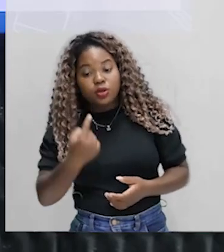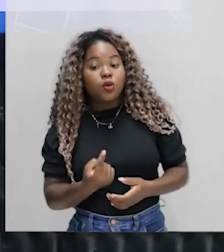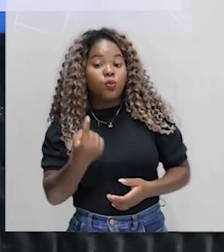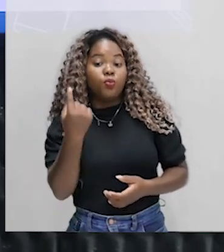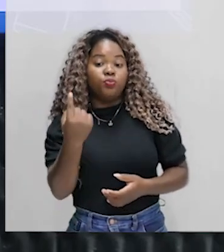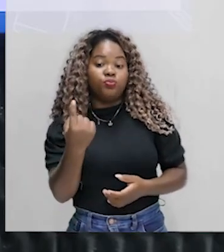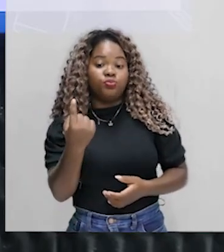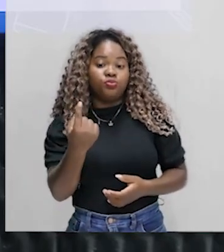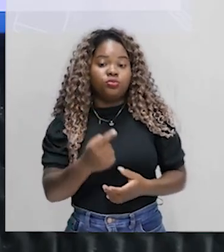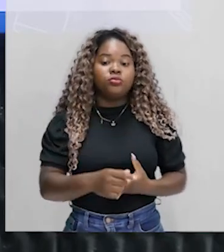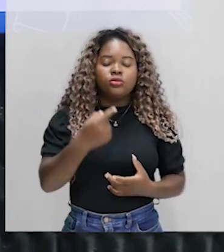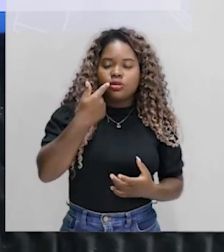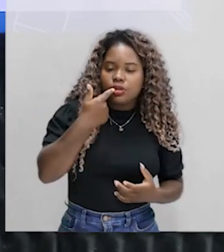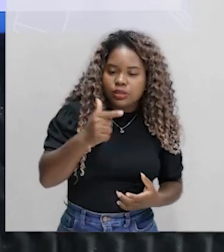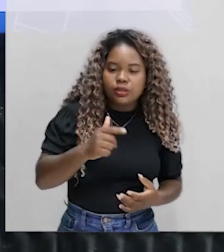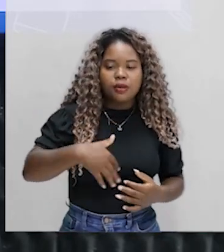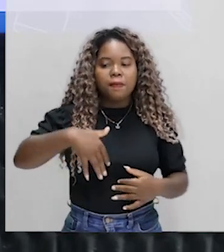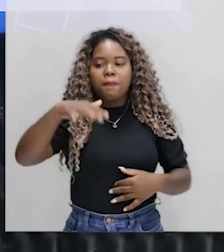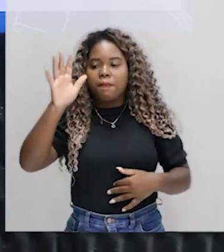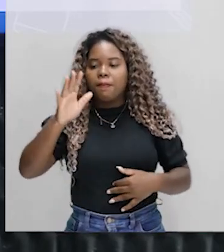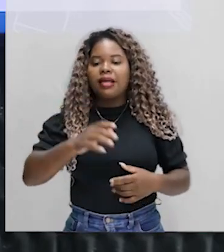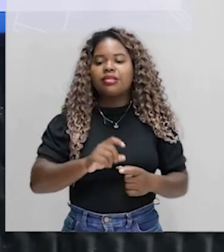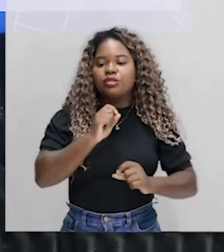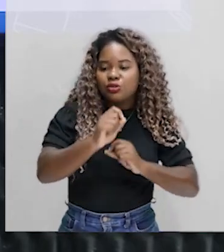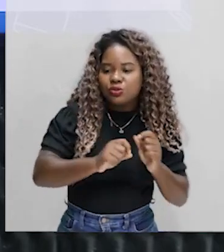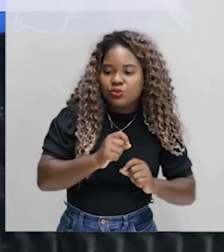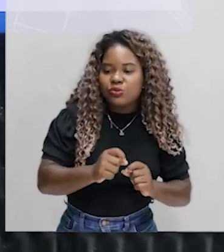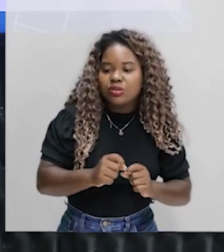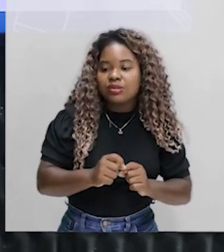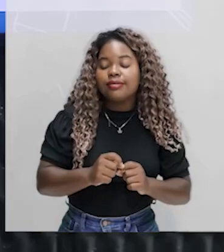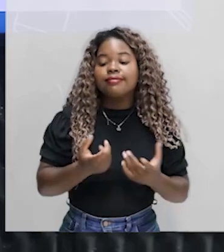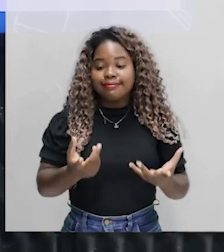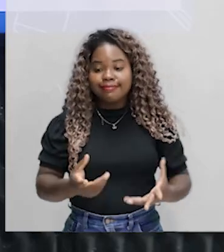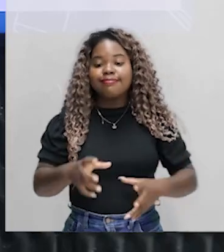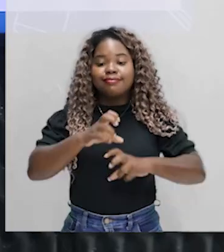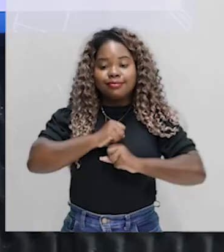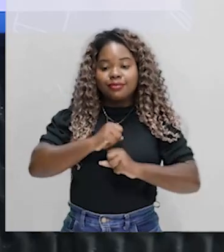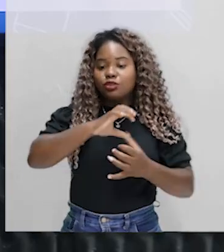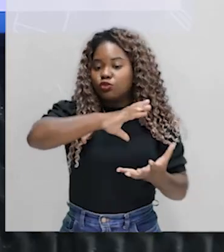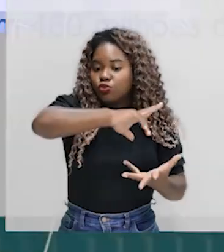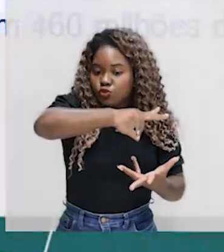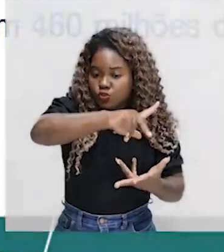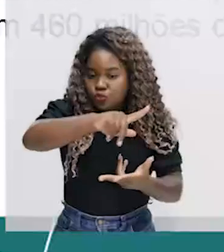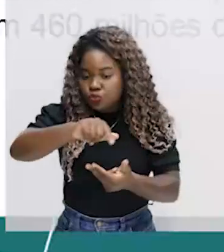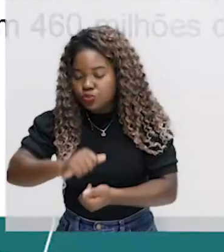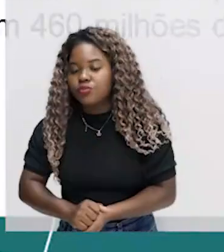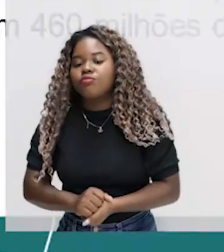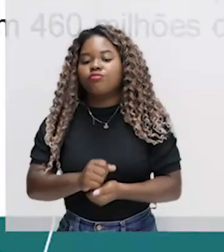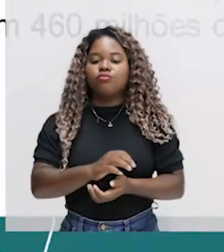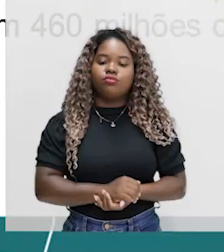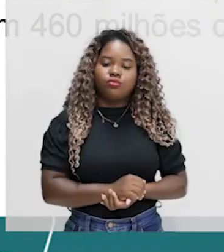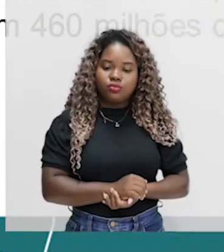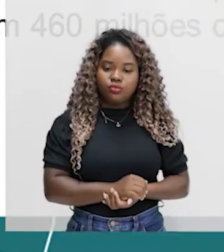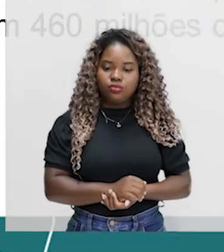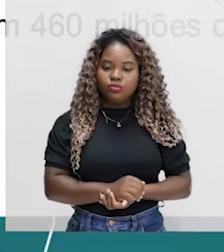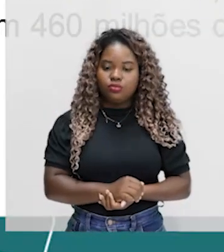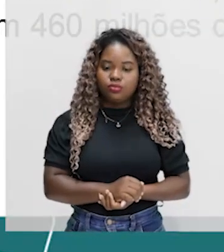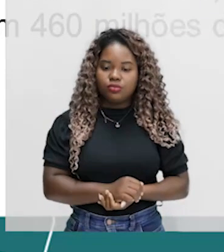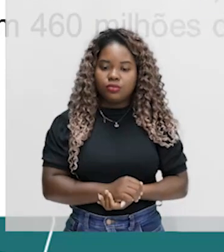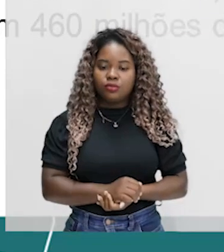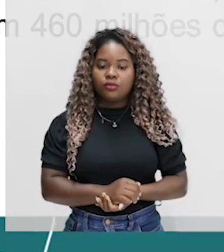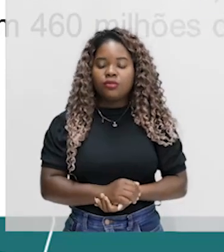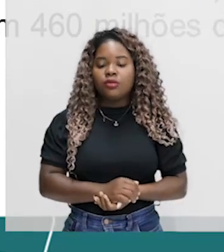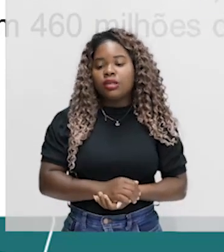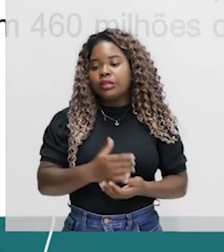mundo. De acordo com o site WordTips, a língua é a quarta em número total de